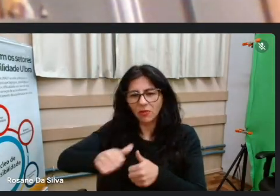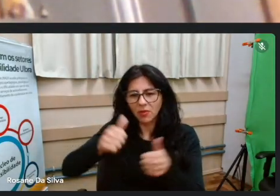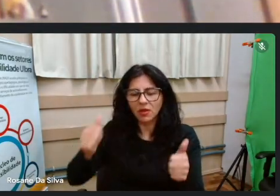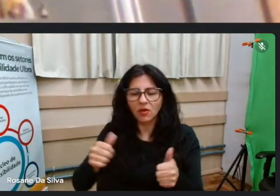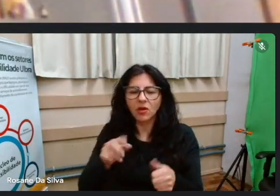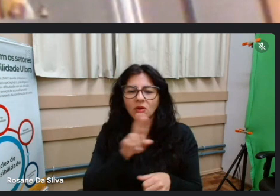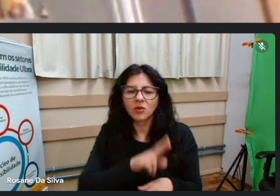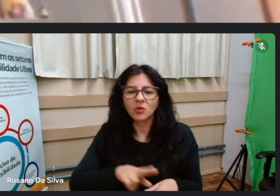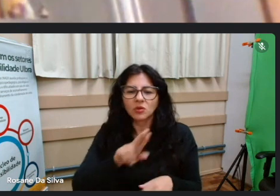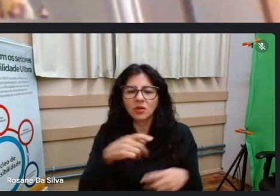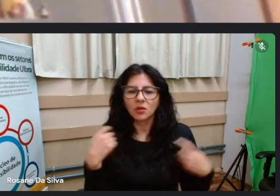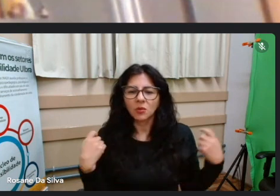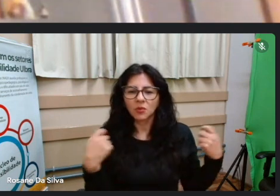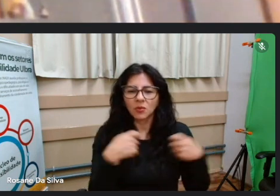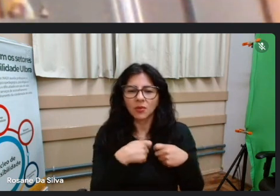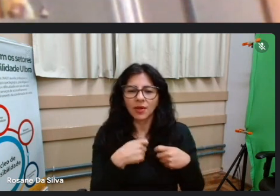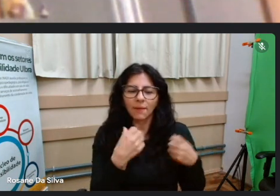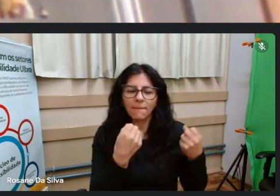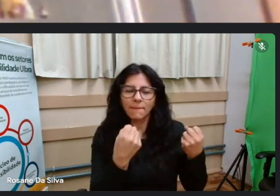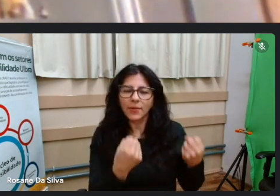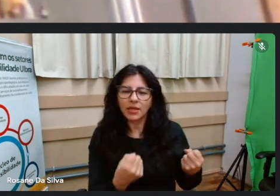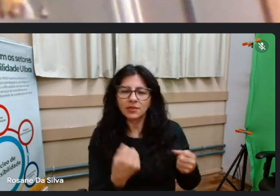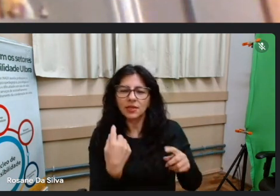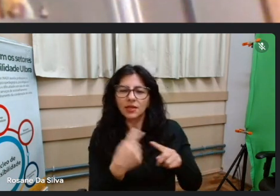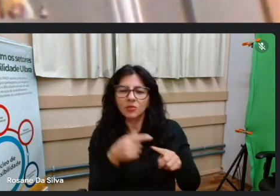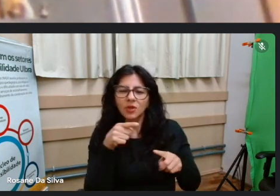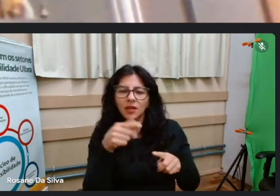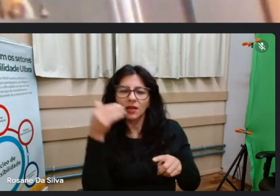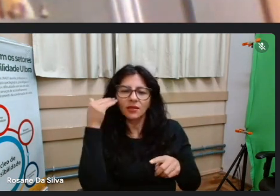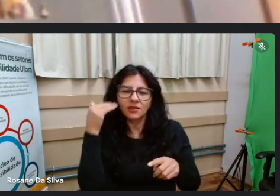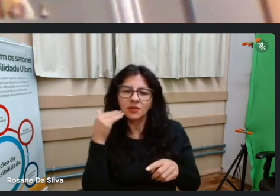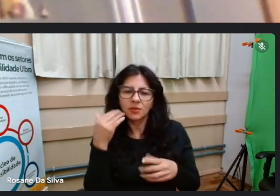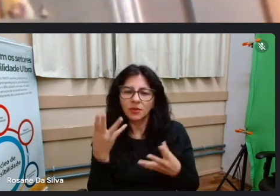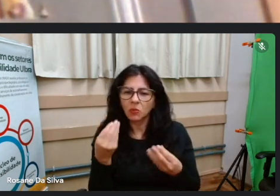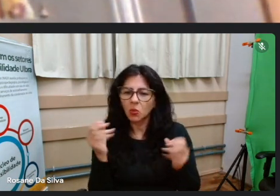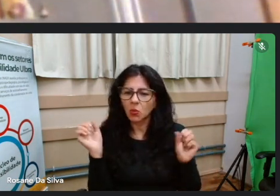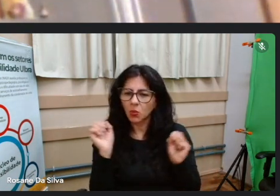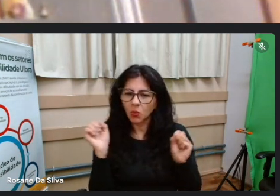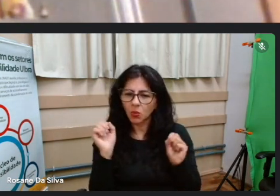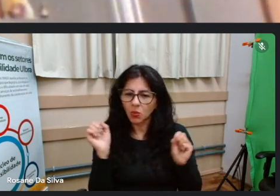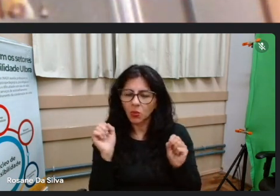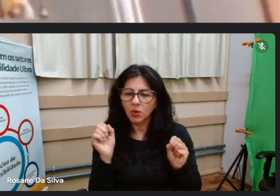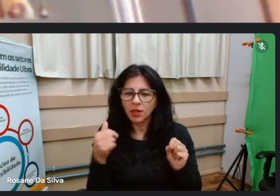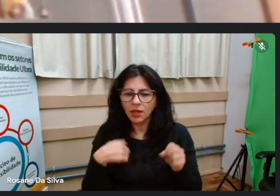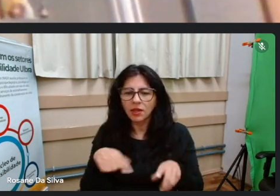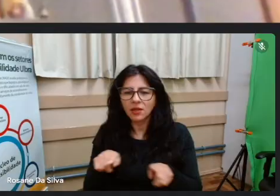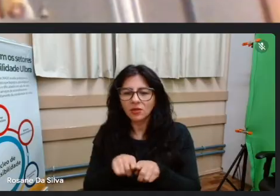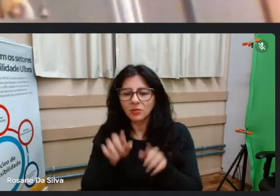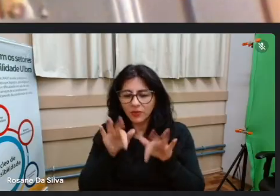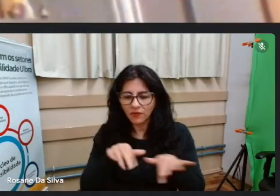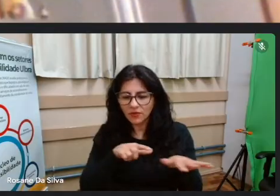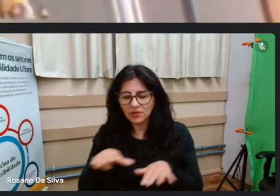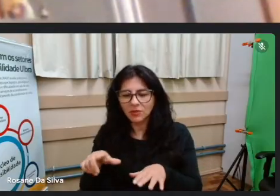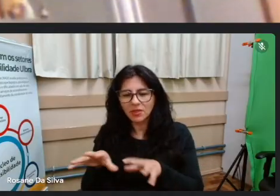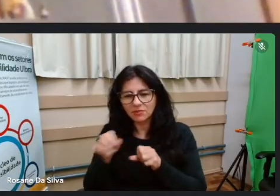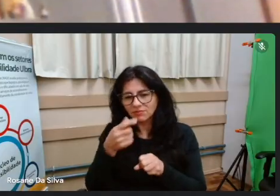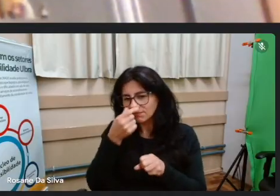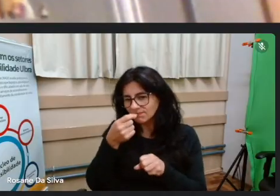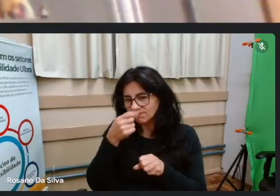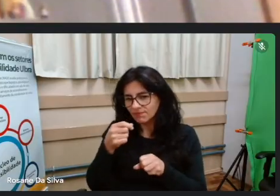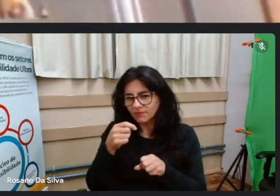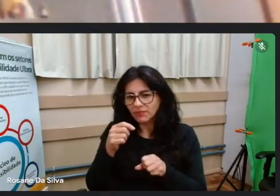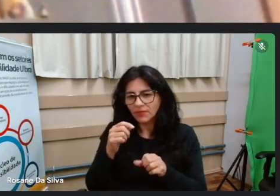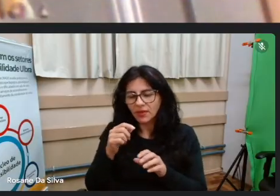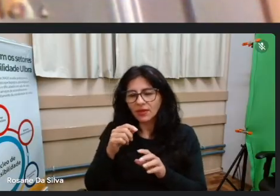usando um casaco pesado porque aqui em Santa Maria faz muito frio hoje e fiquei resfriado também no final de semana atrás de mim uma